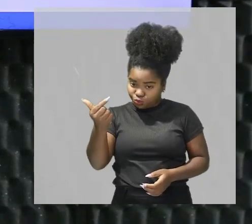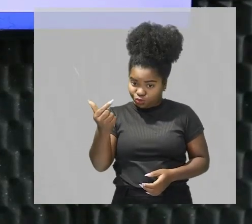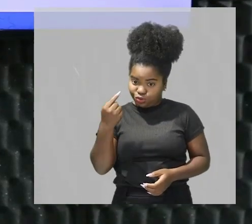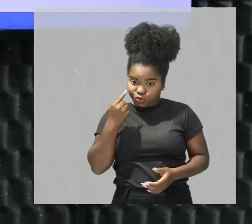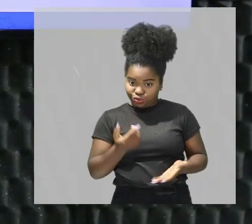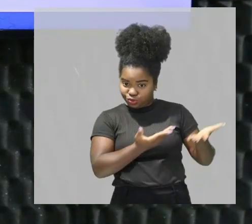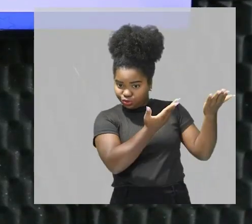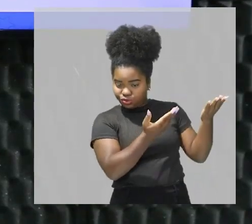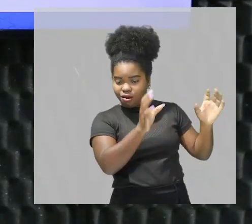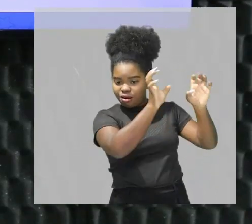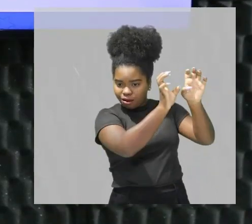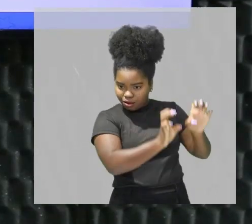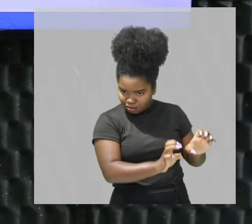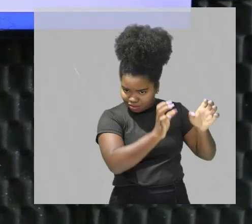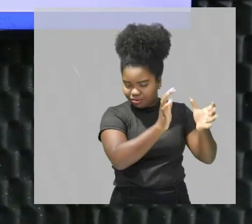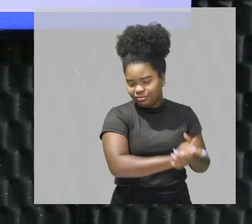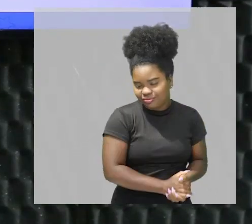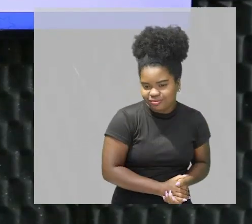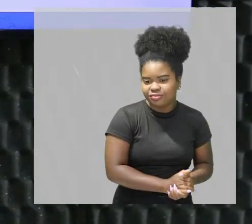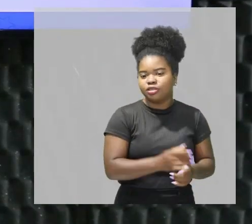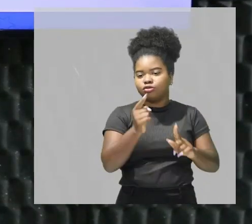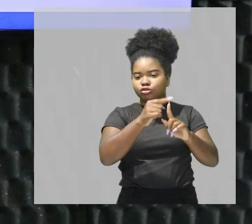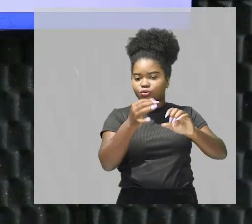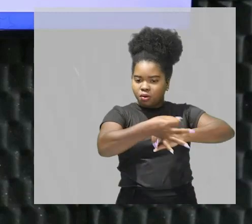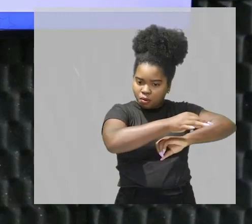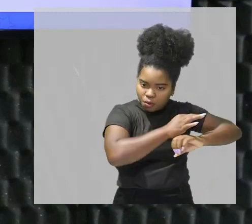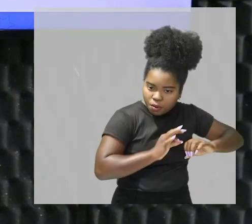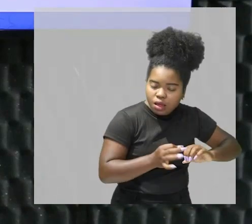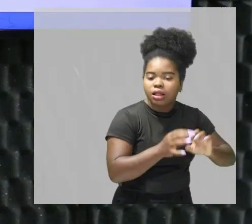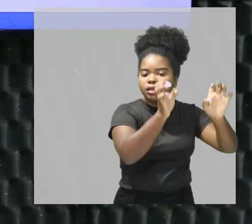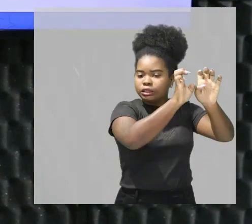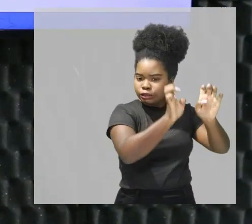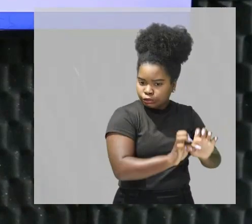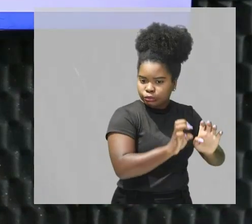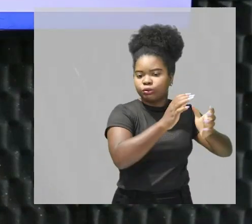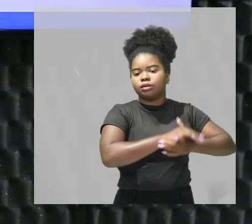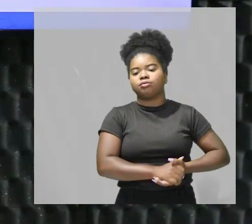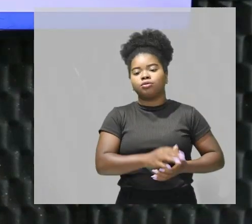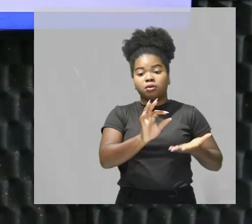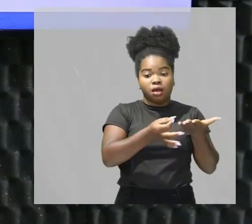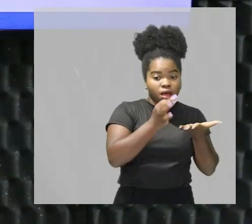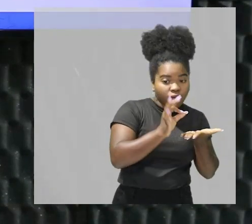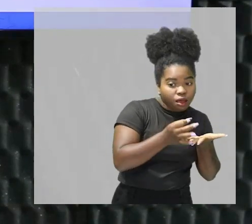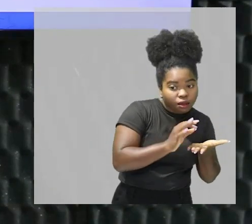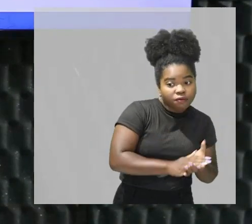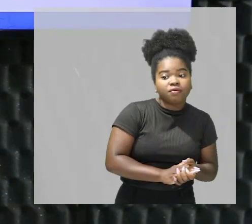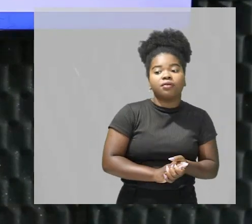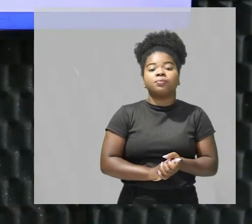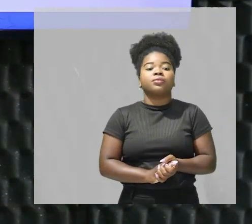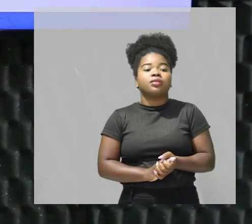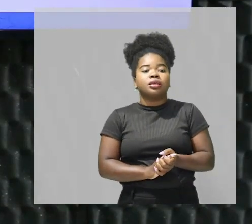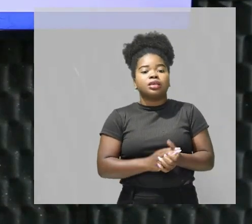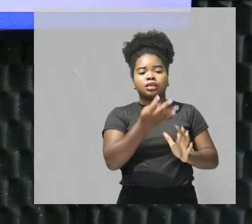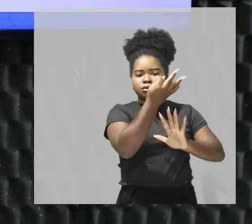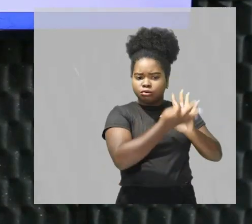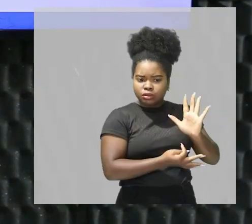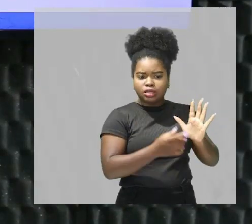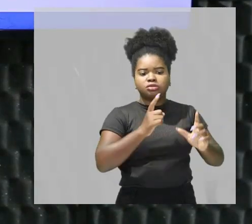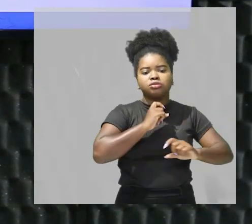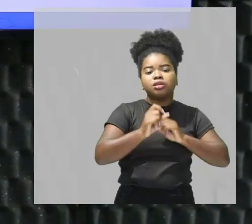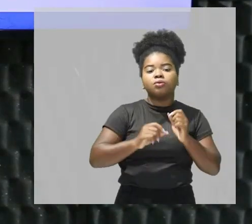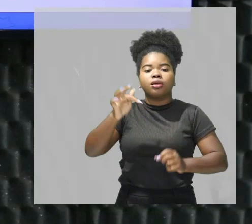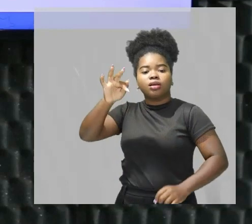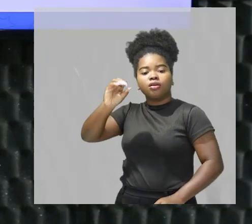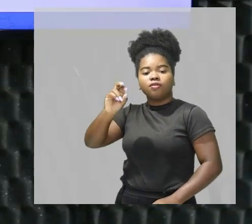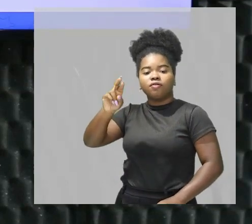C8H10N4O2, beleza? Essa é a fórmula molecular da cafeína, que na literatura é classificada como